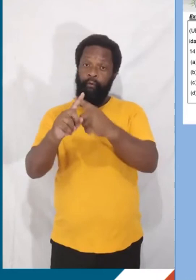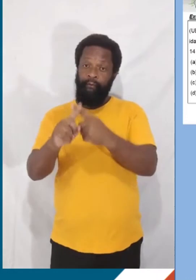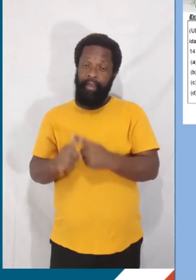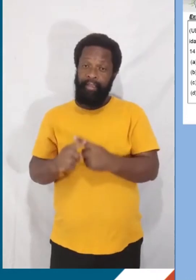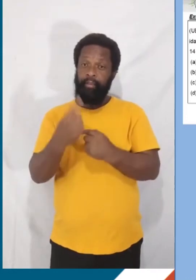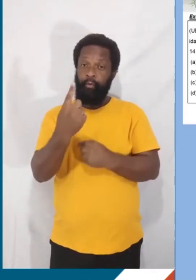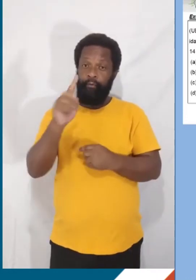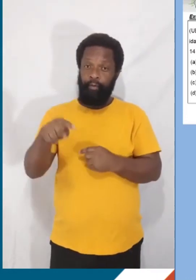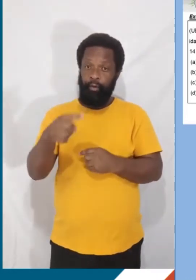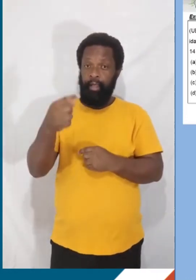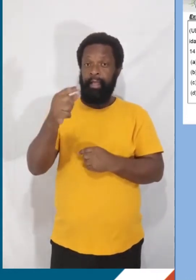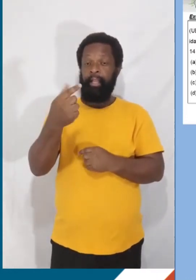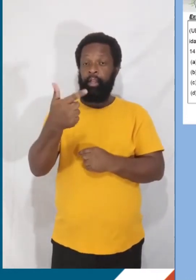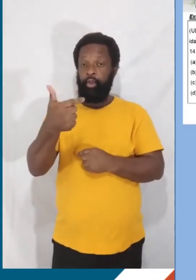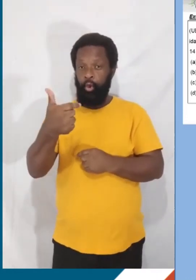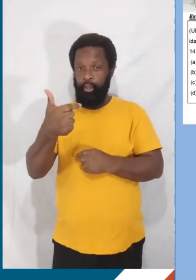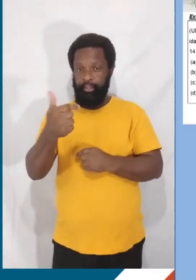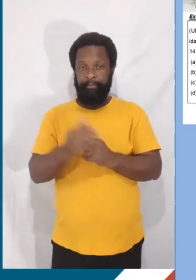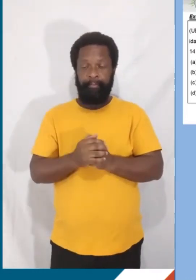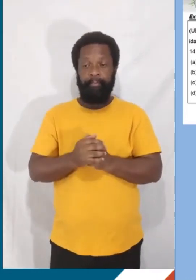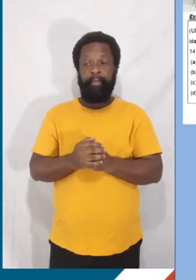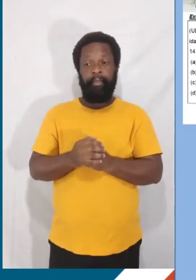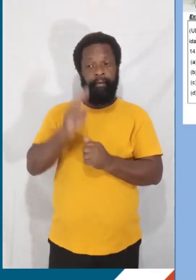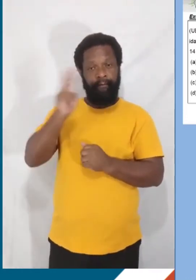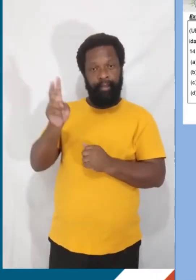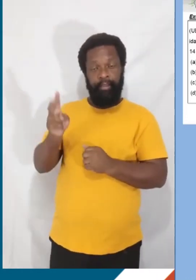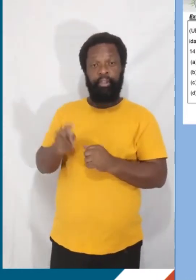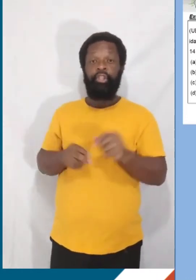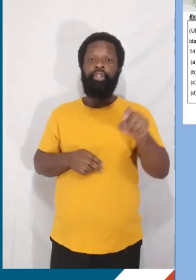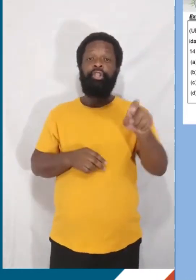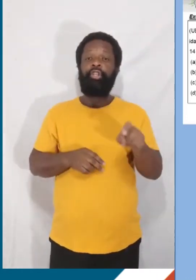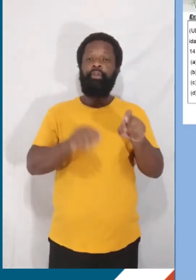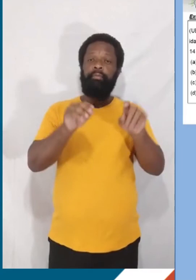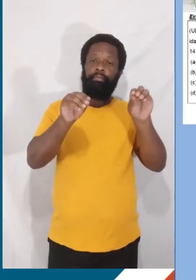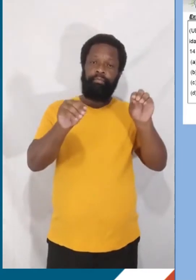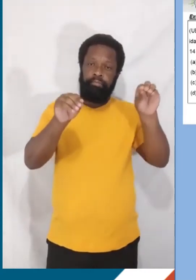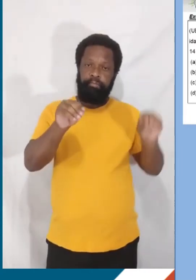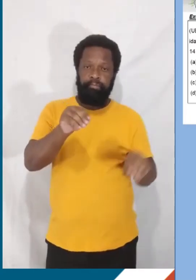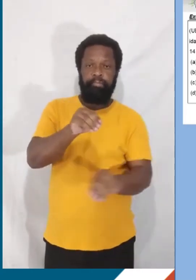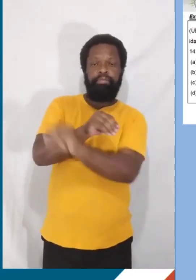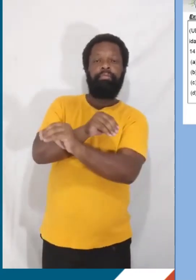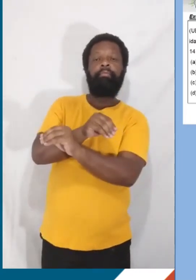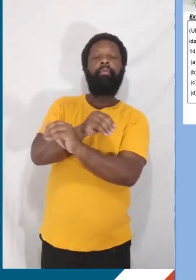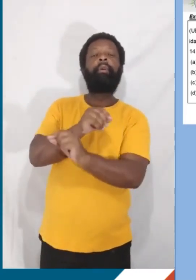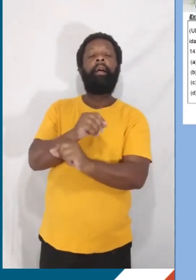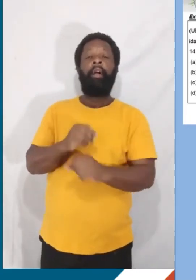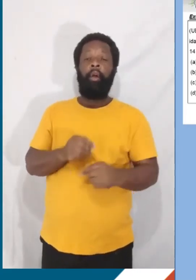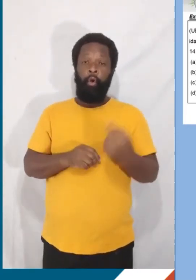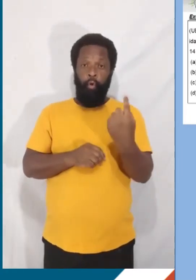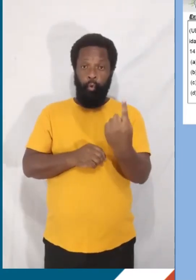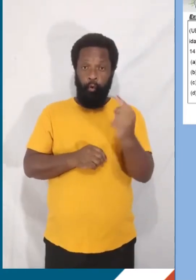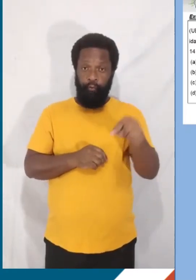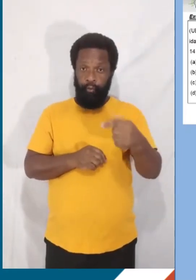vezes 1,2 vezes 10 a 12. X vai aqui, esse número está multiplicando, vou passar dividindo. Então,